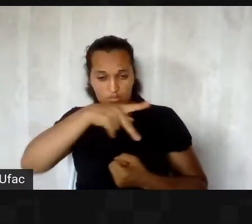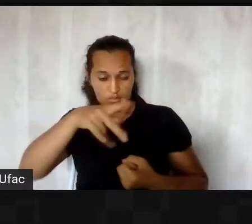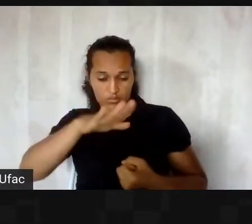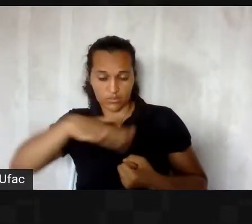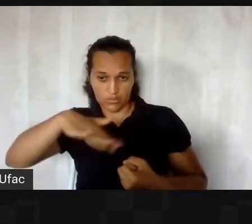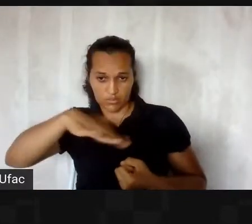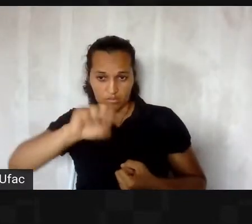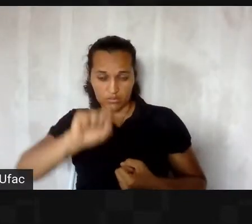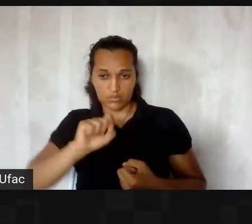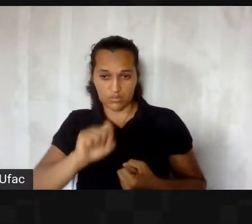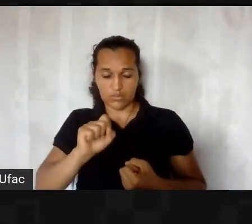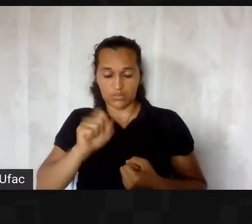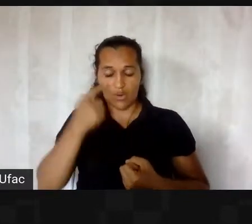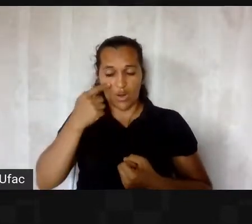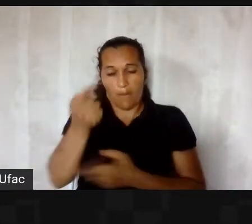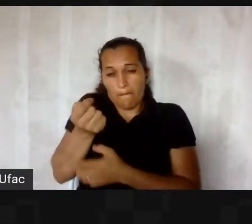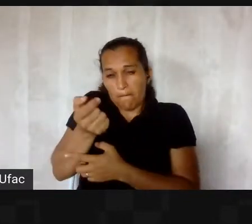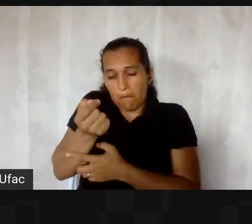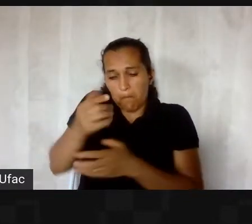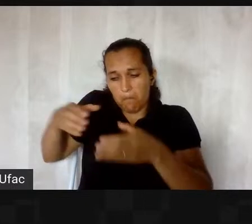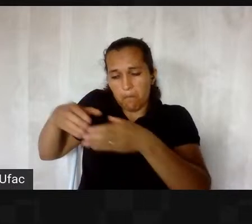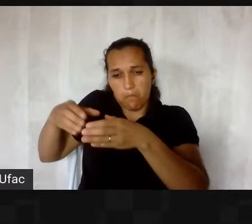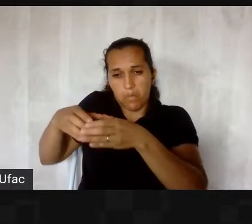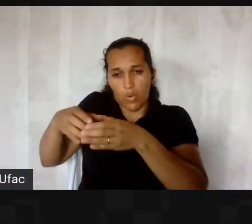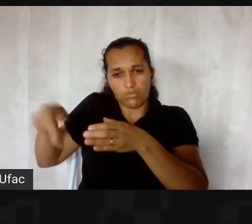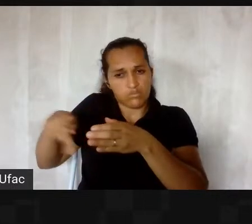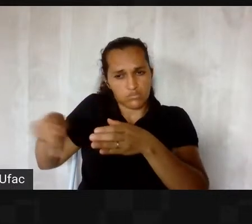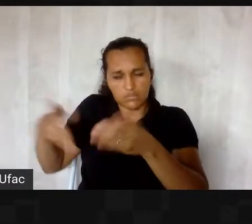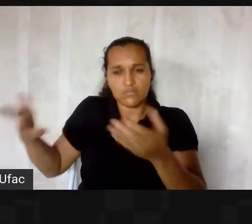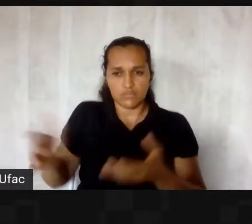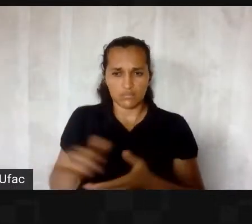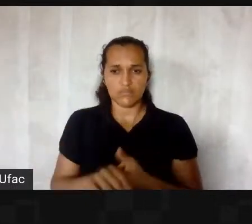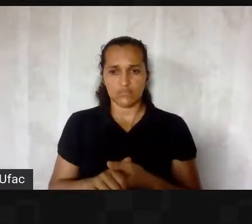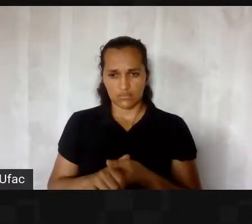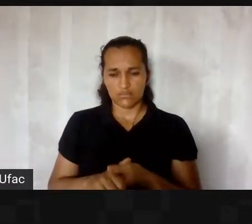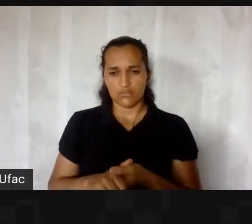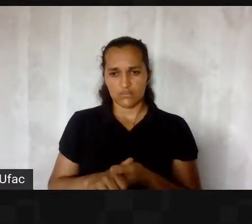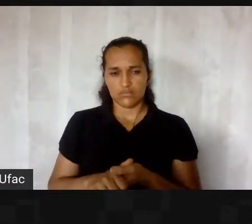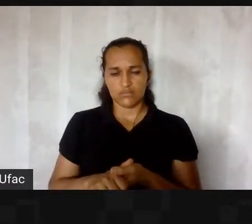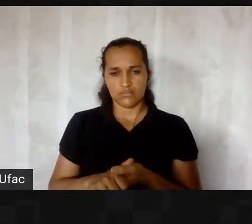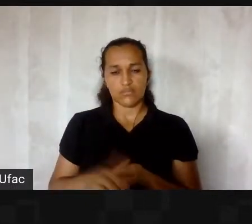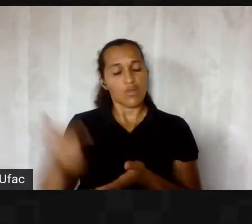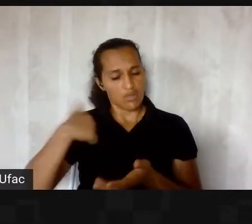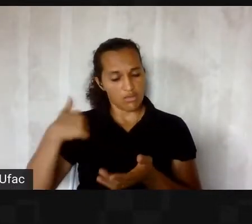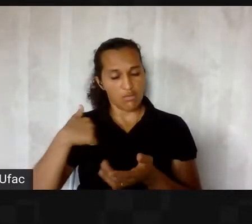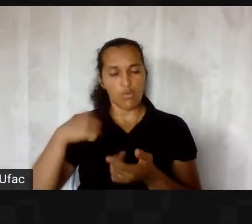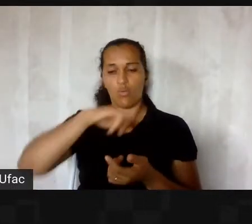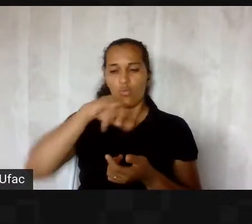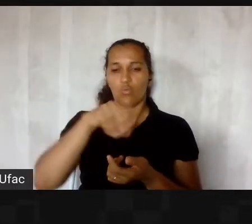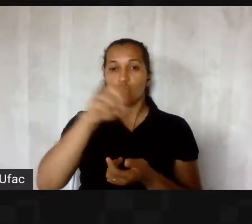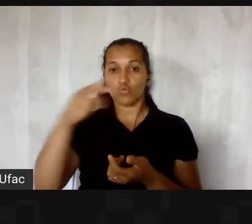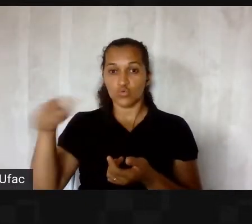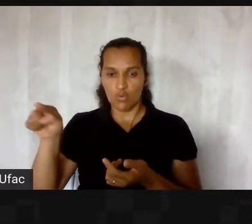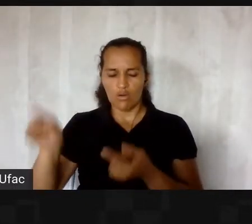éramos poucos, muito poucos. Eu, o João Batista, o Luciano,